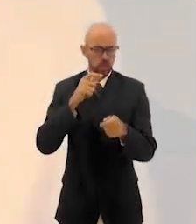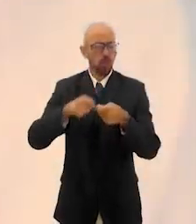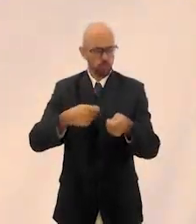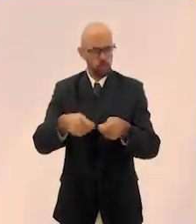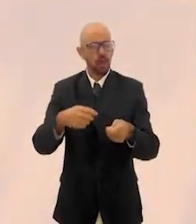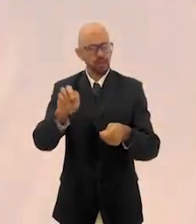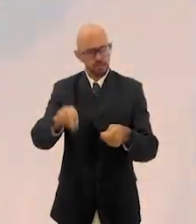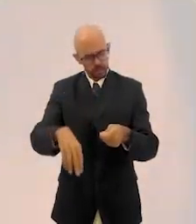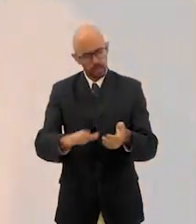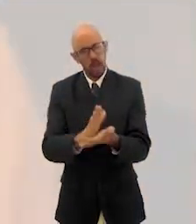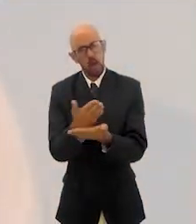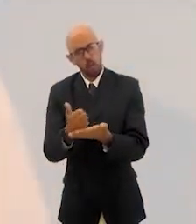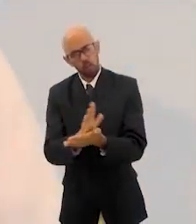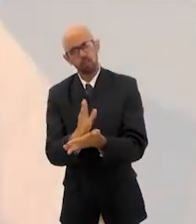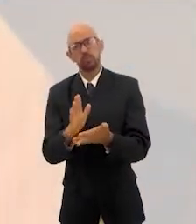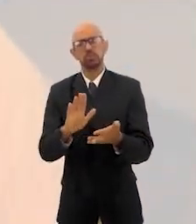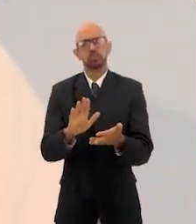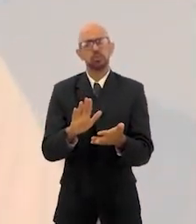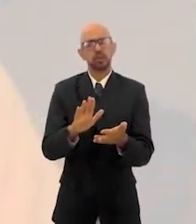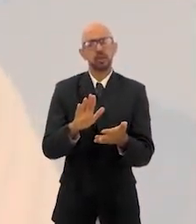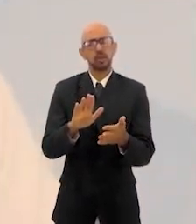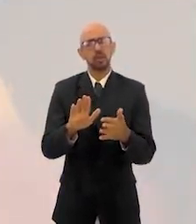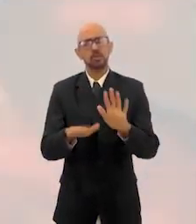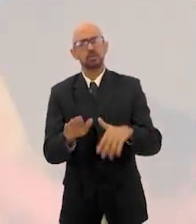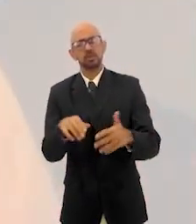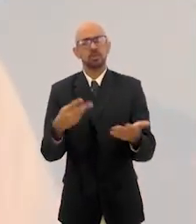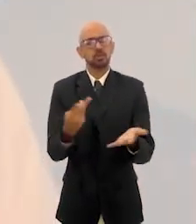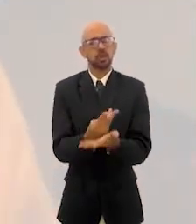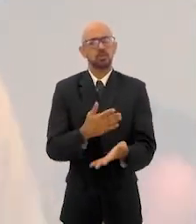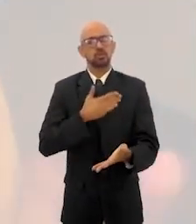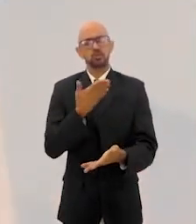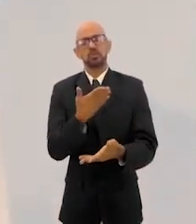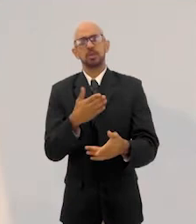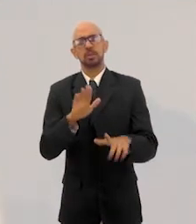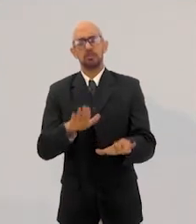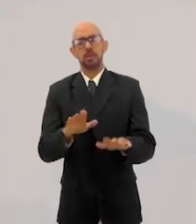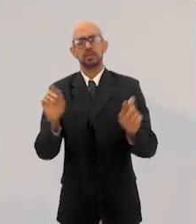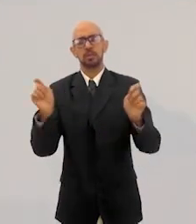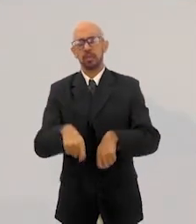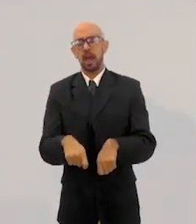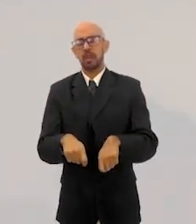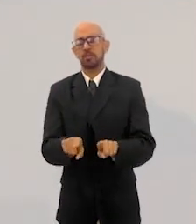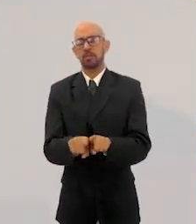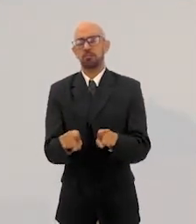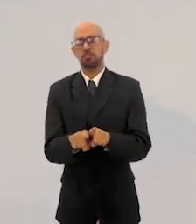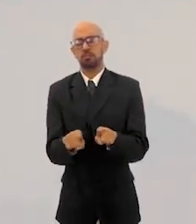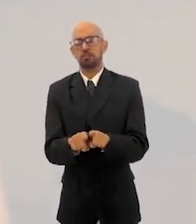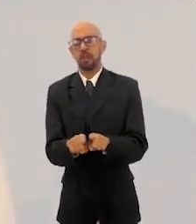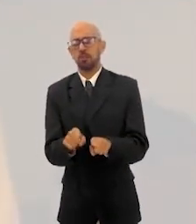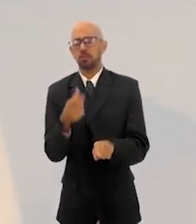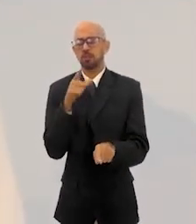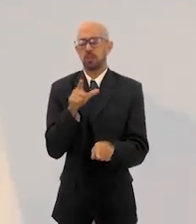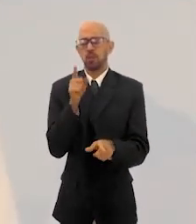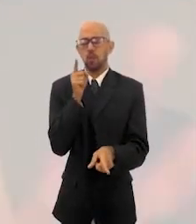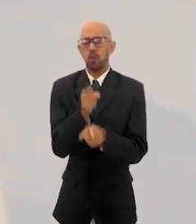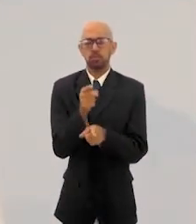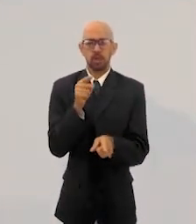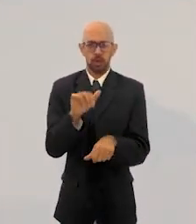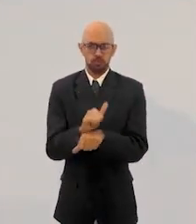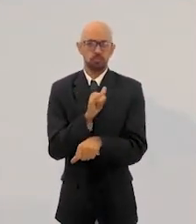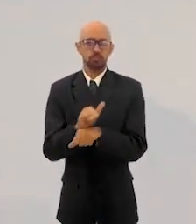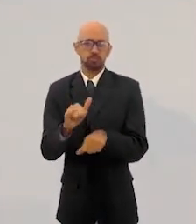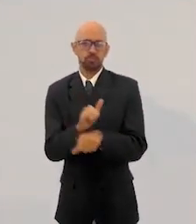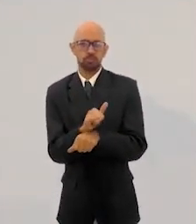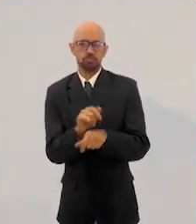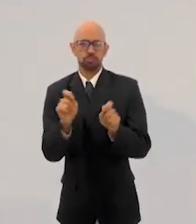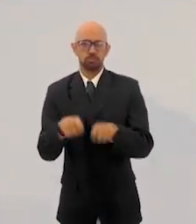com vem um pouco de caos, vem as surpresas, mas há a possibilidade de você, no pós, você encontrar. Então, esse carinho